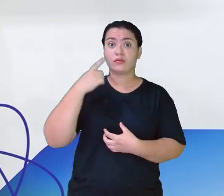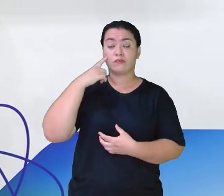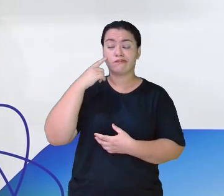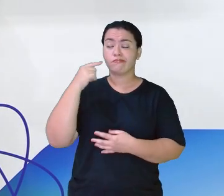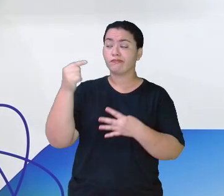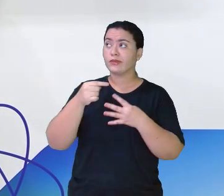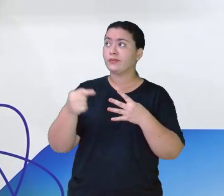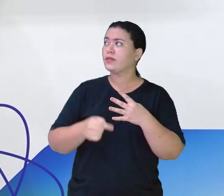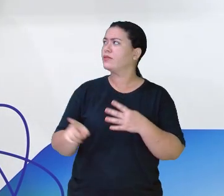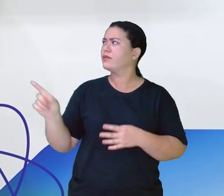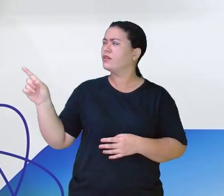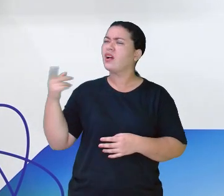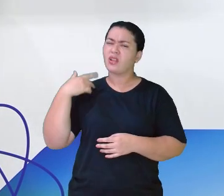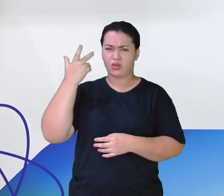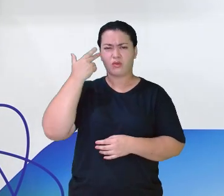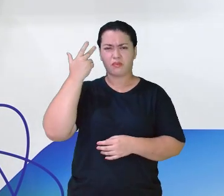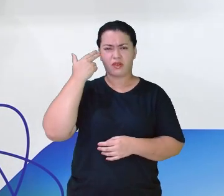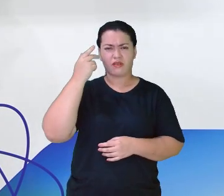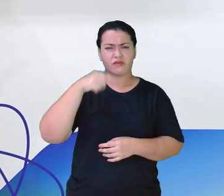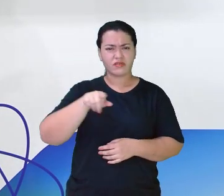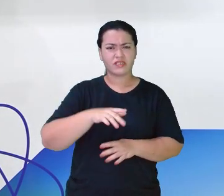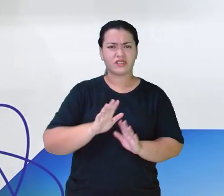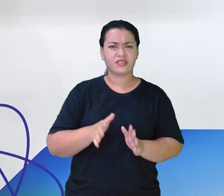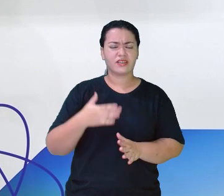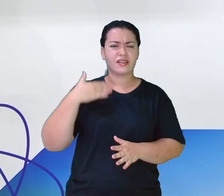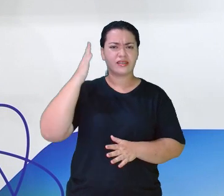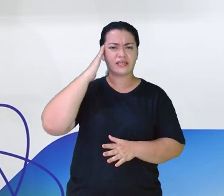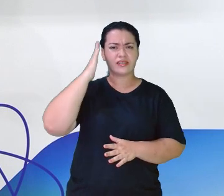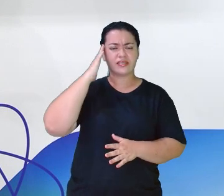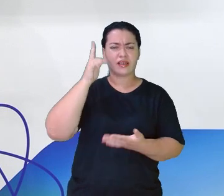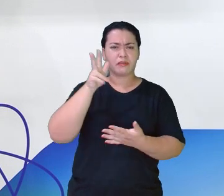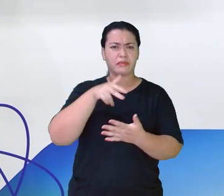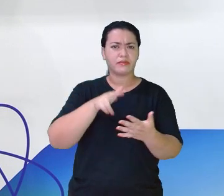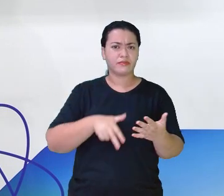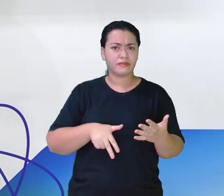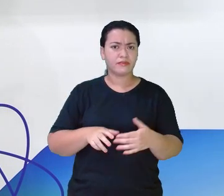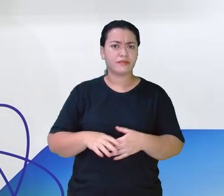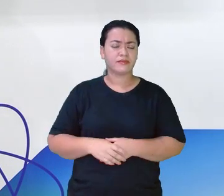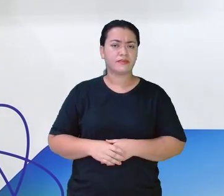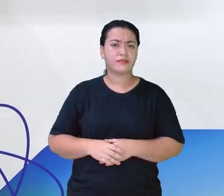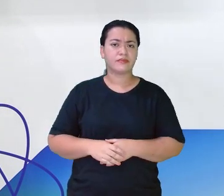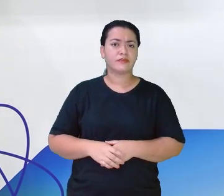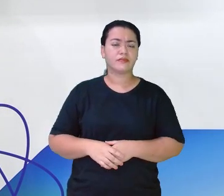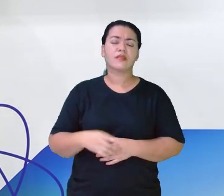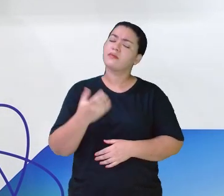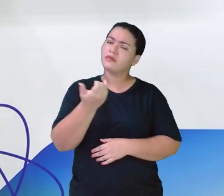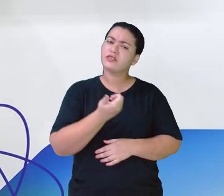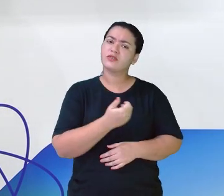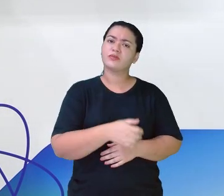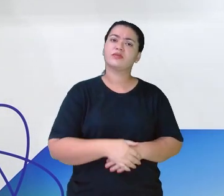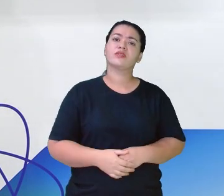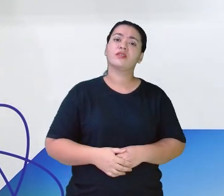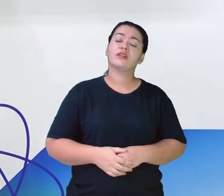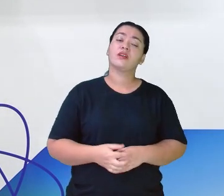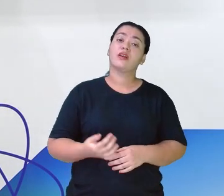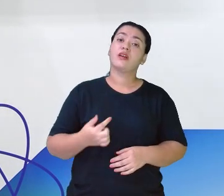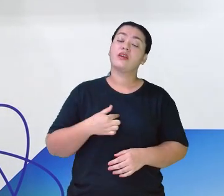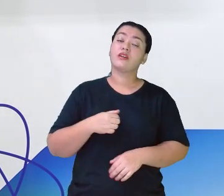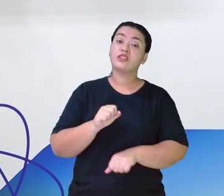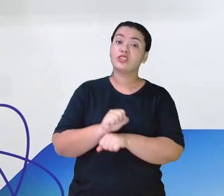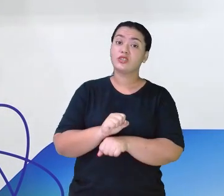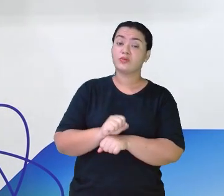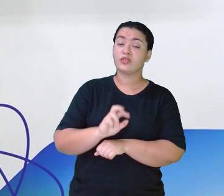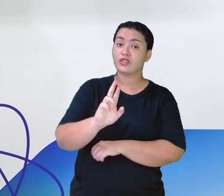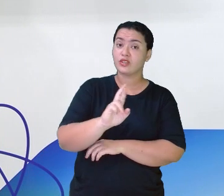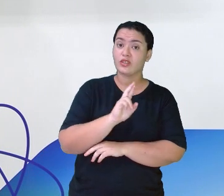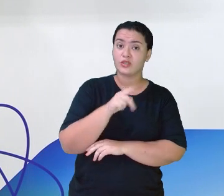viram, é comum? Vocês já sabem fazer a leitura deles? Diz aí para mim. Estou aqui, ó,